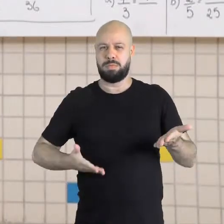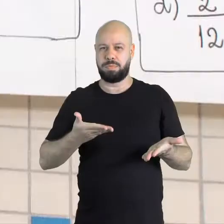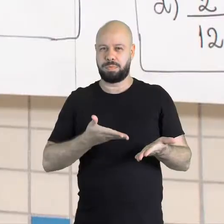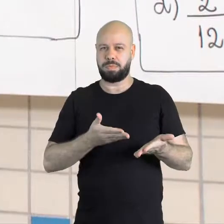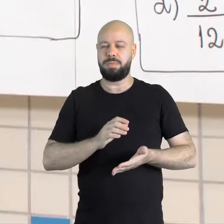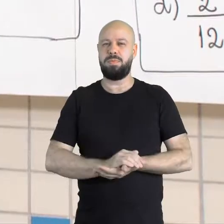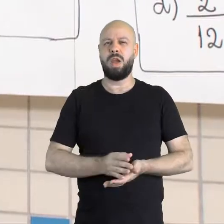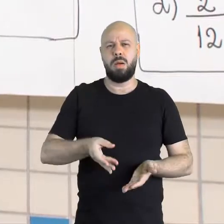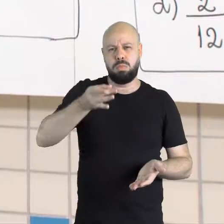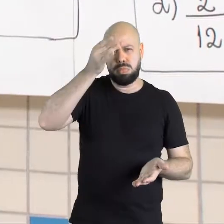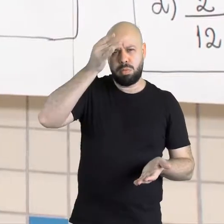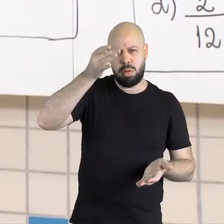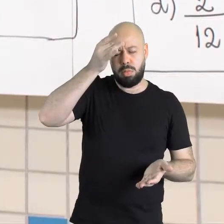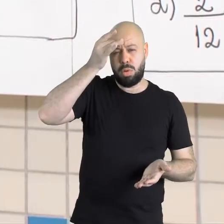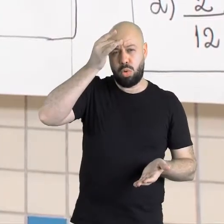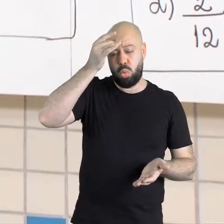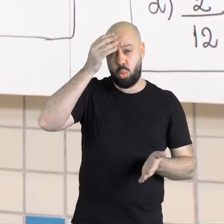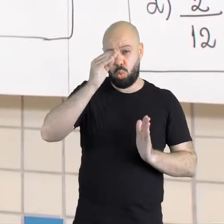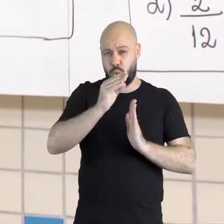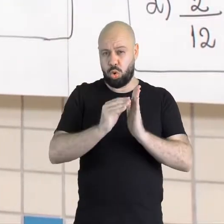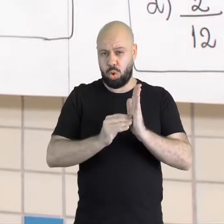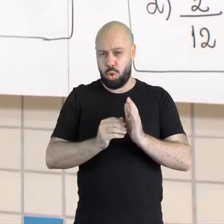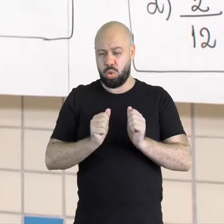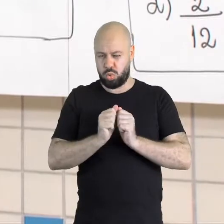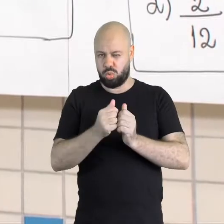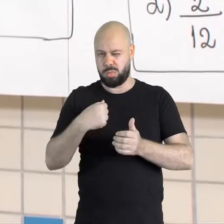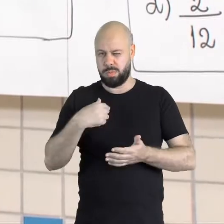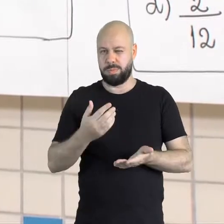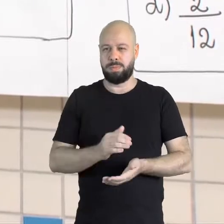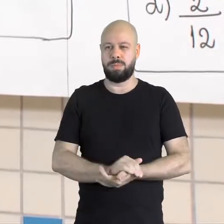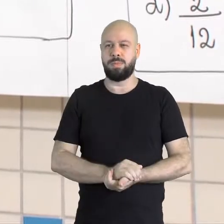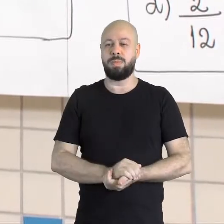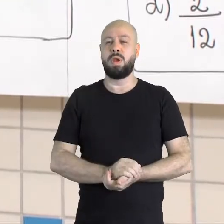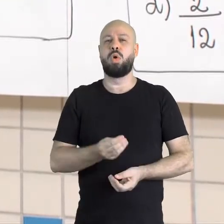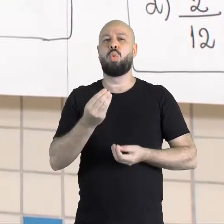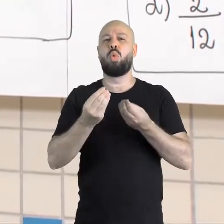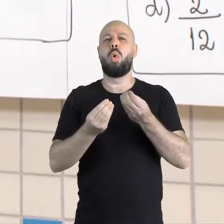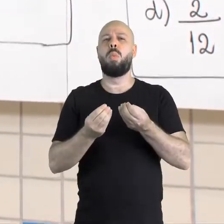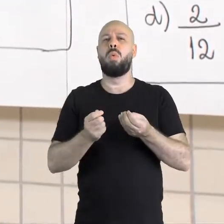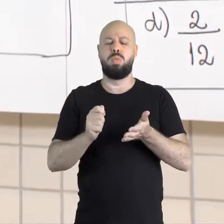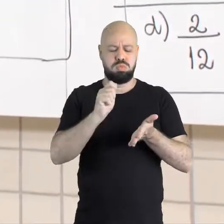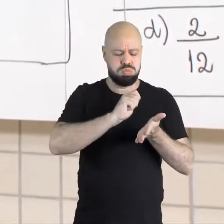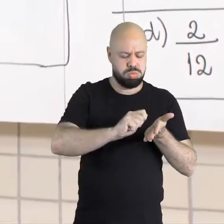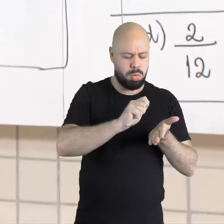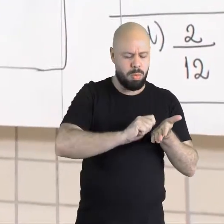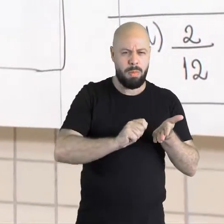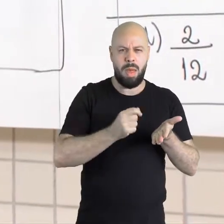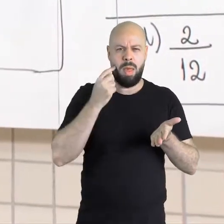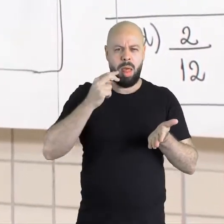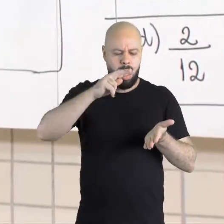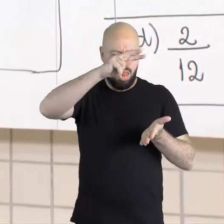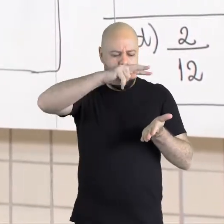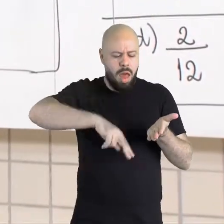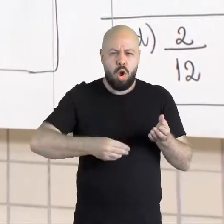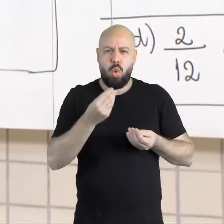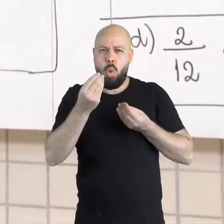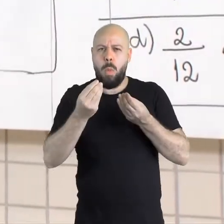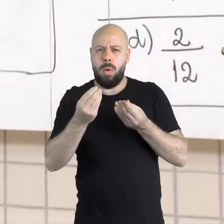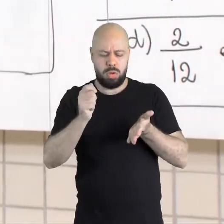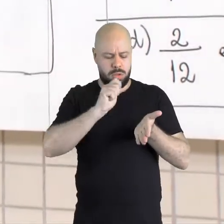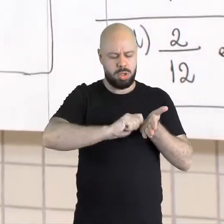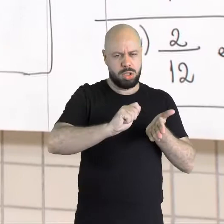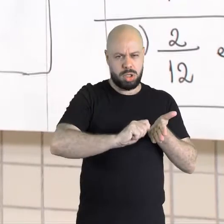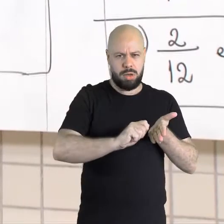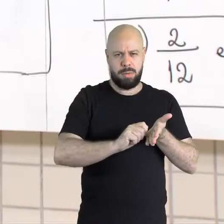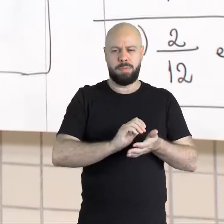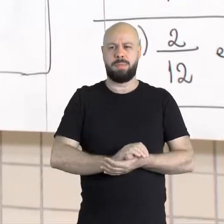vamos fixando o conteúdo comigo? Então vamos escrever como que a gente se lê. Como que eu leio? 1/3.